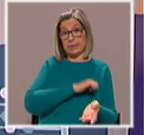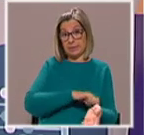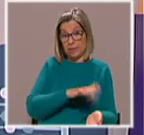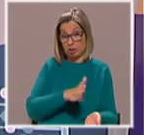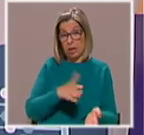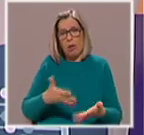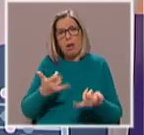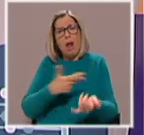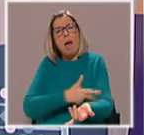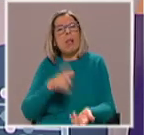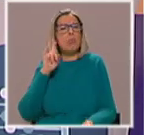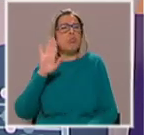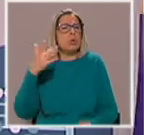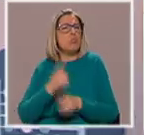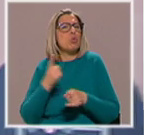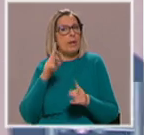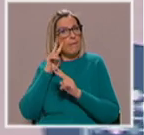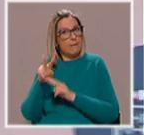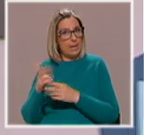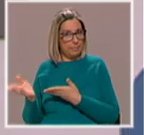Vamos então ficar atento ao vídeo que vou passar.